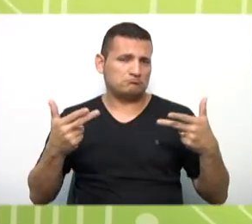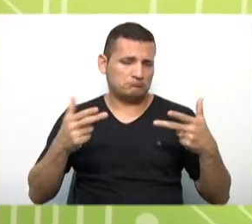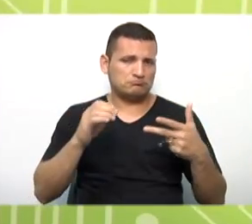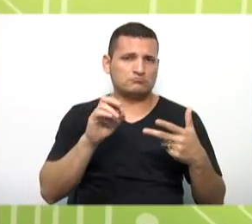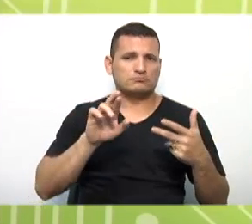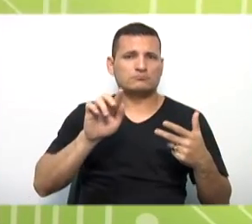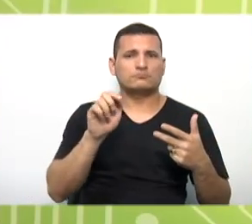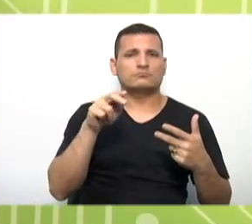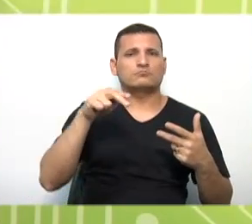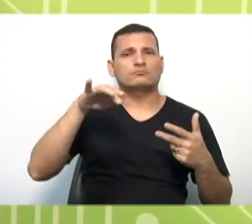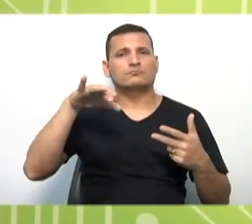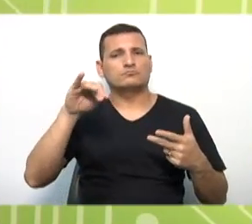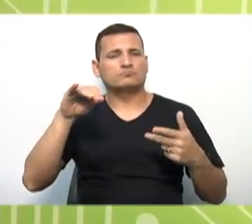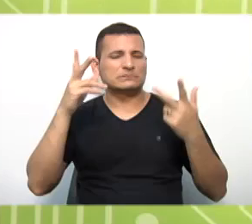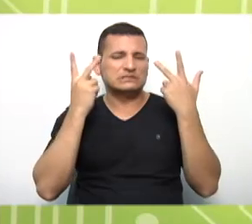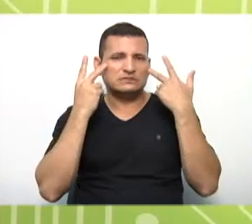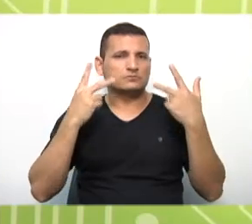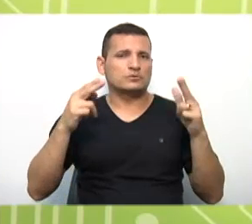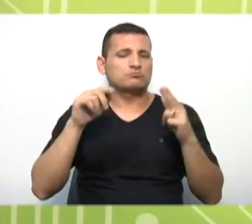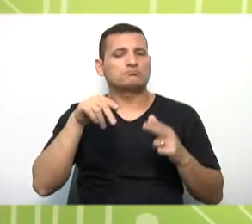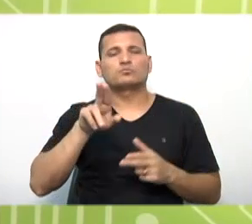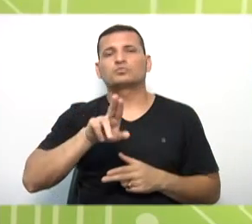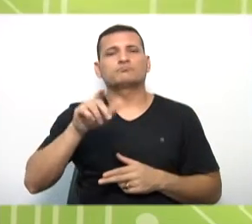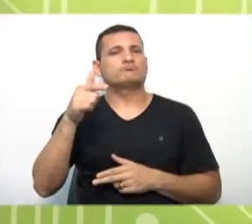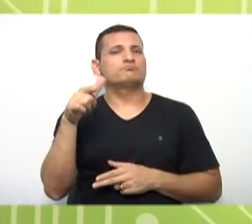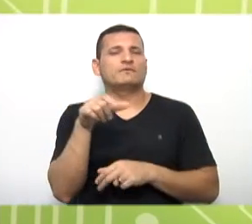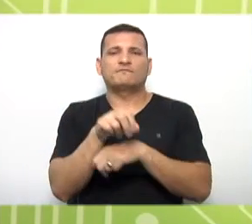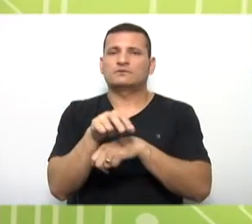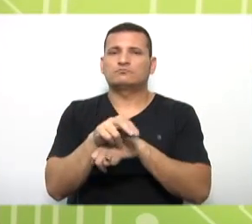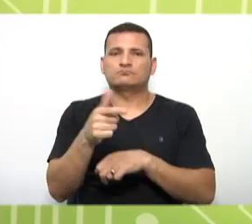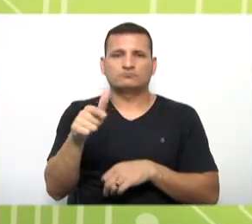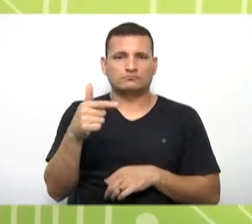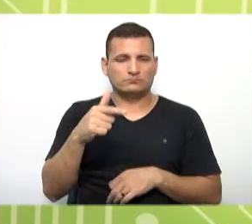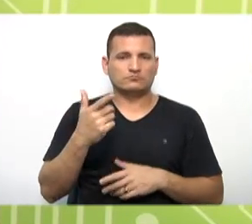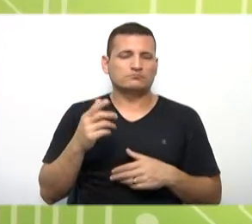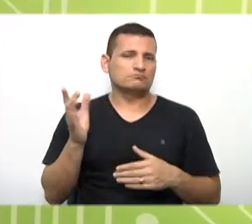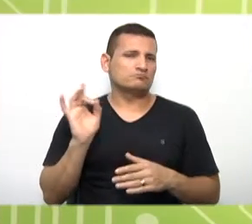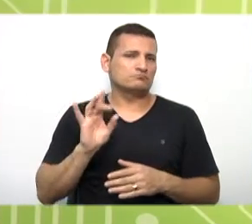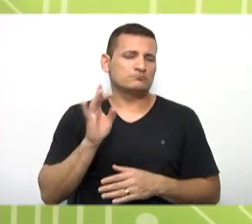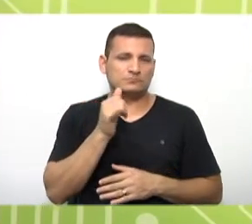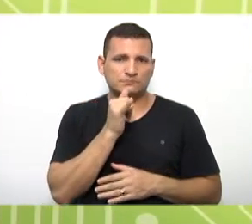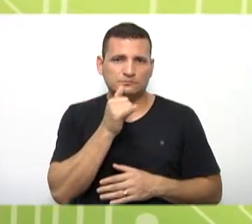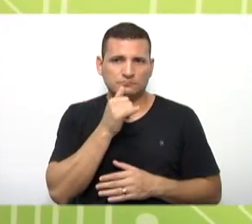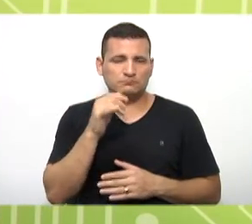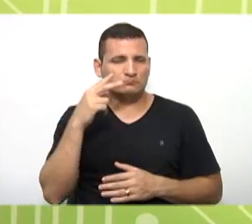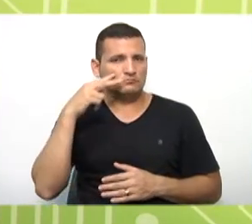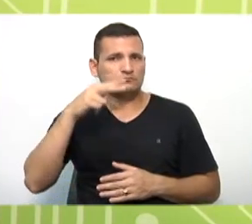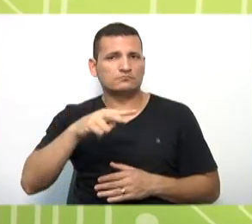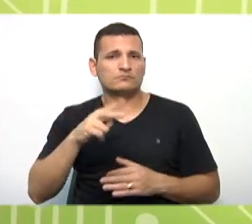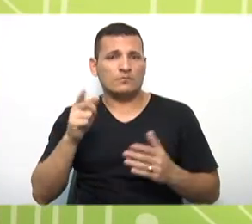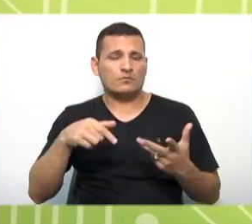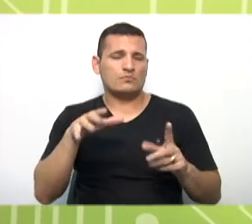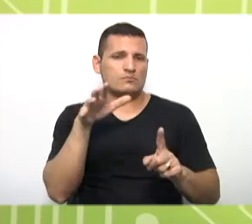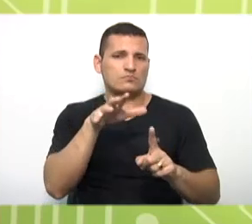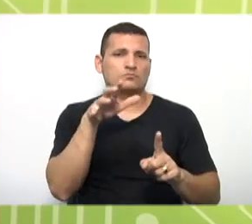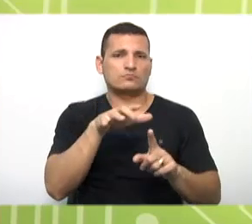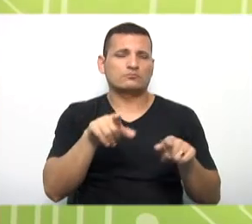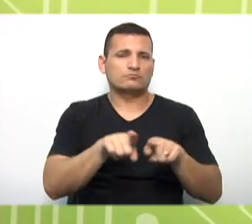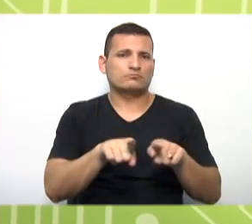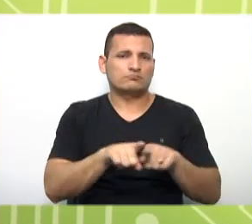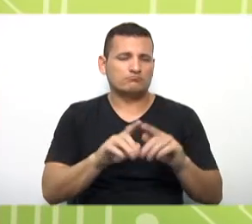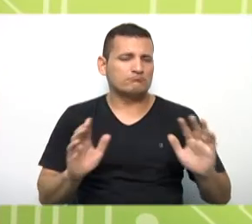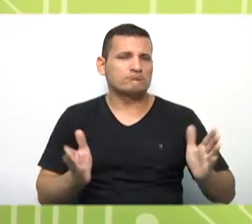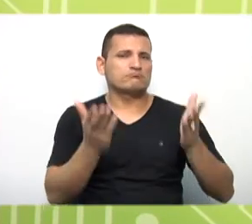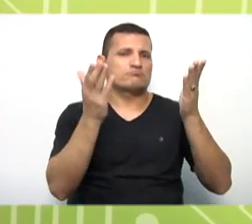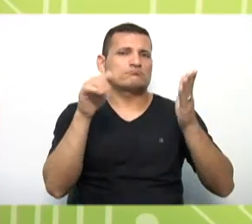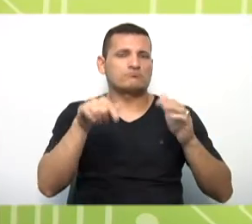produtos que não utilizam agrotóxicos. É só um exemplo aí para a gente ver, e são fatores que influenciam e impulsionam